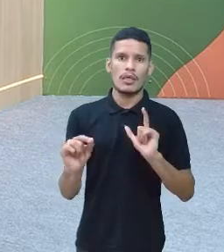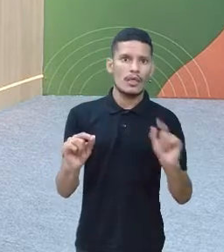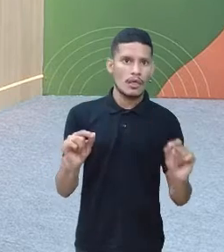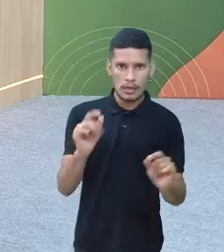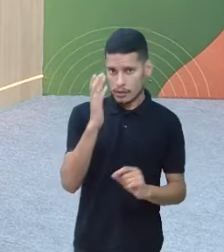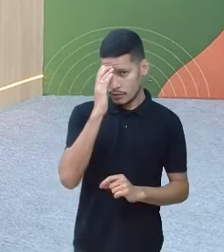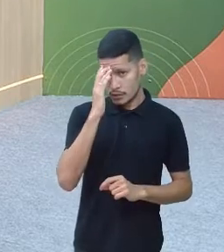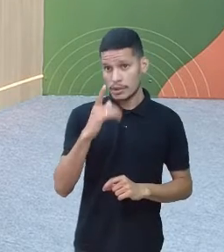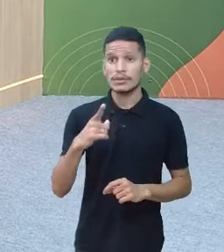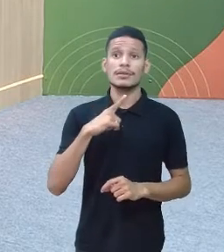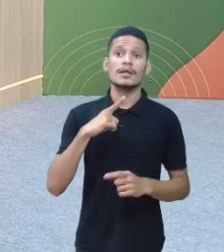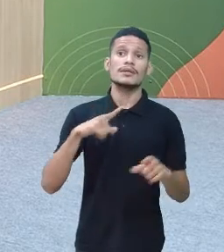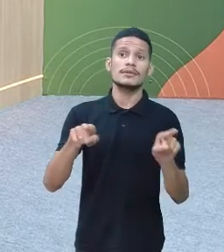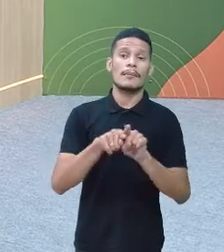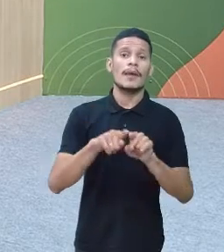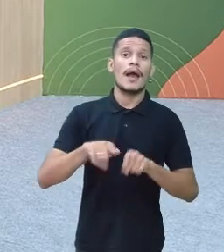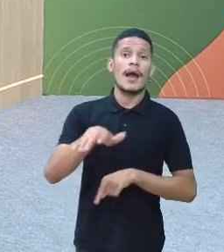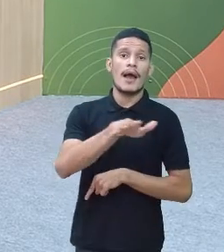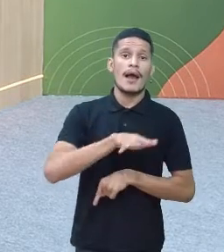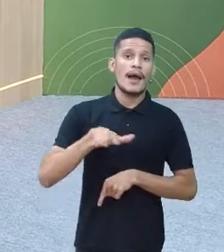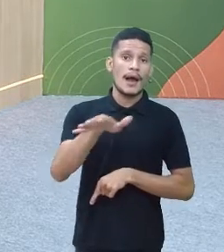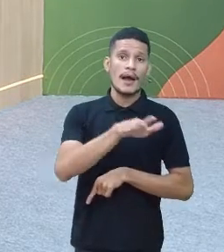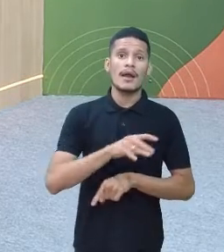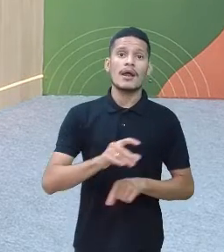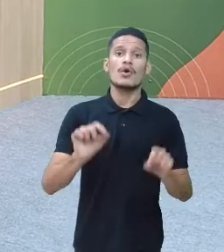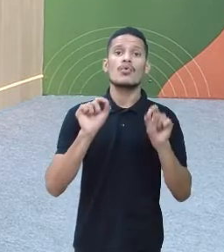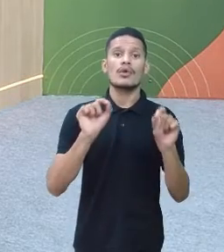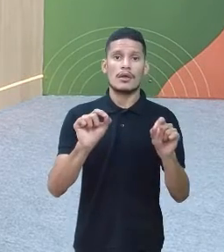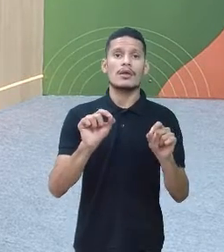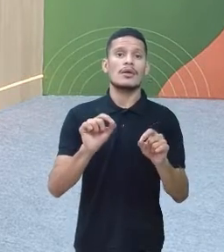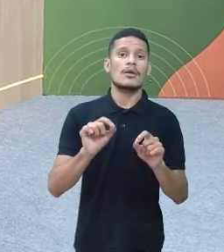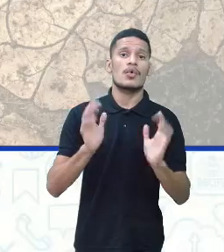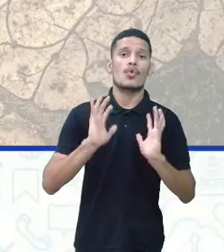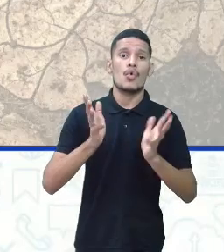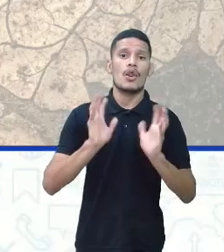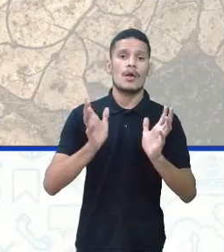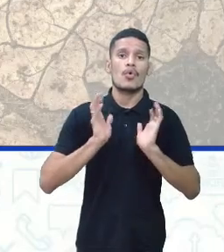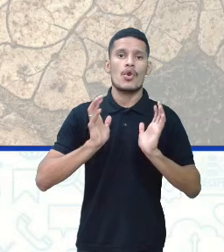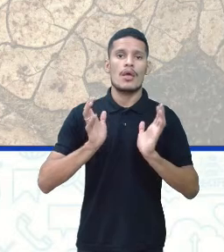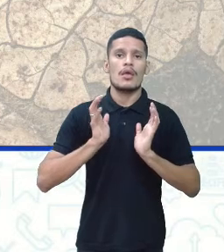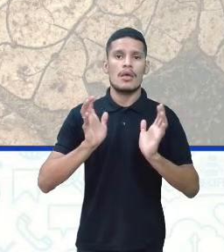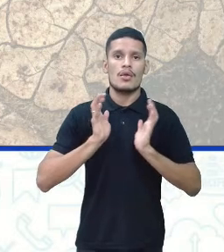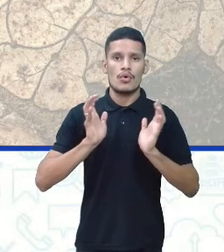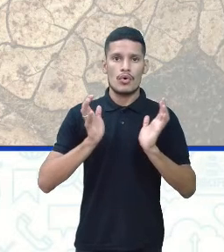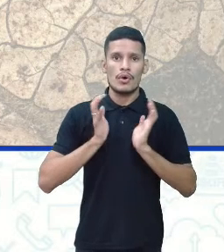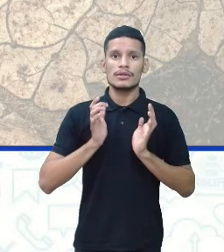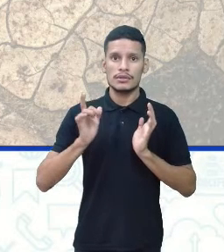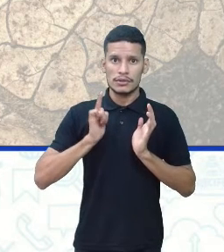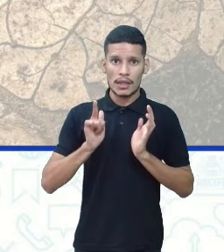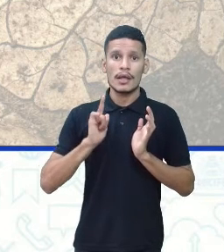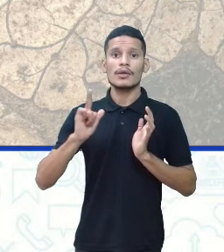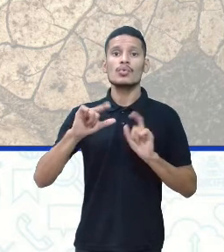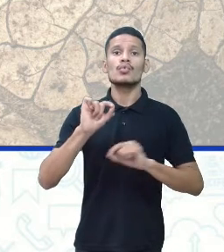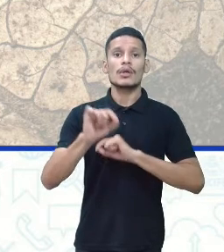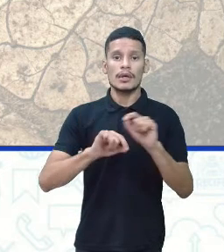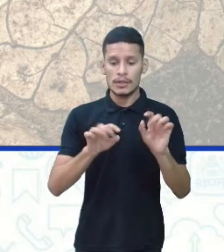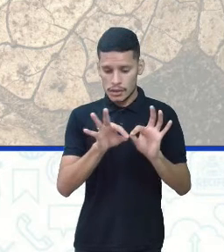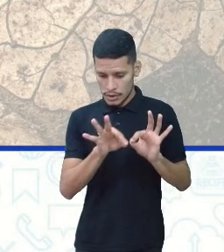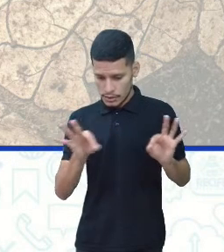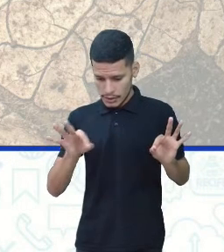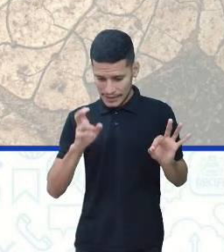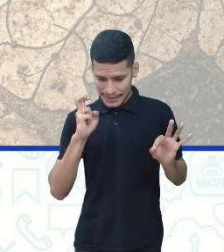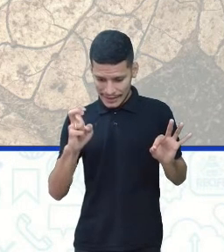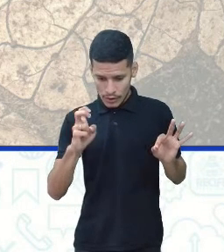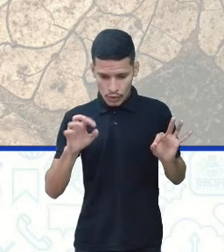E aí a gente tem a área do goleiro. Essa área do goleiro, ela mede 5 metros de comprimento e 2